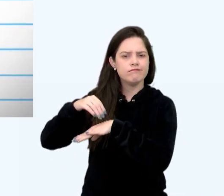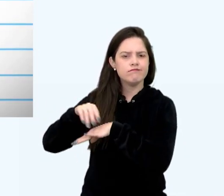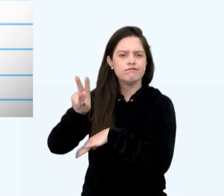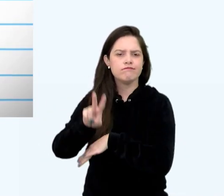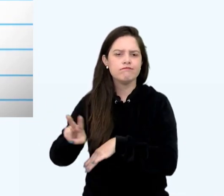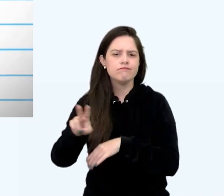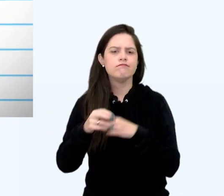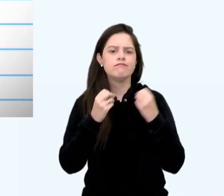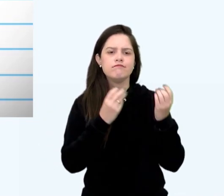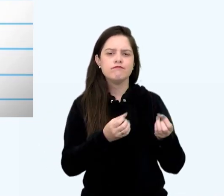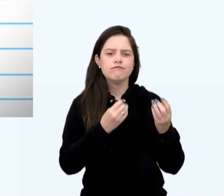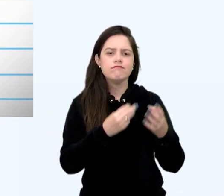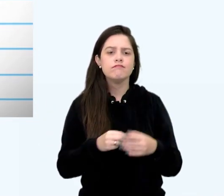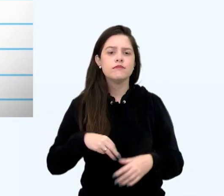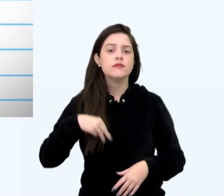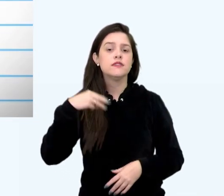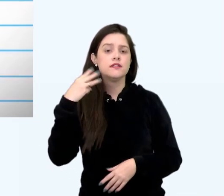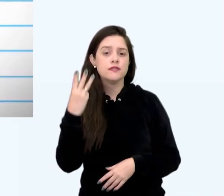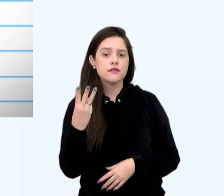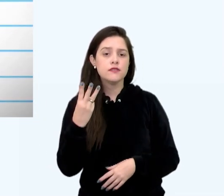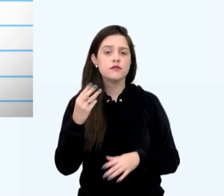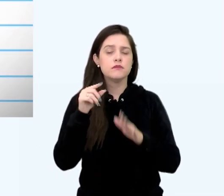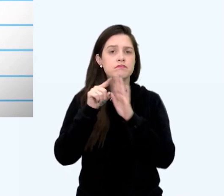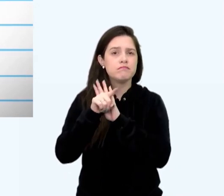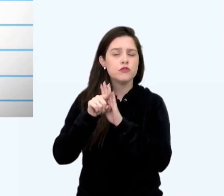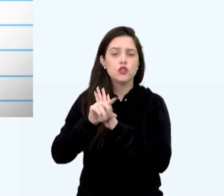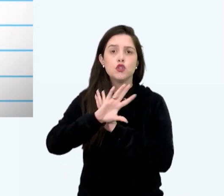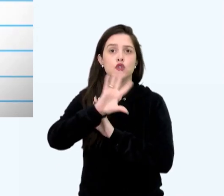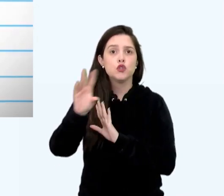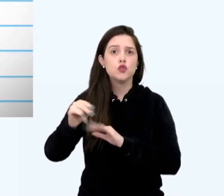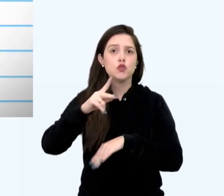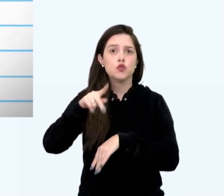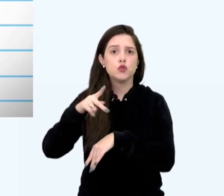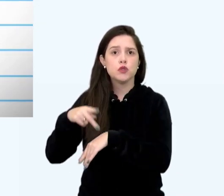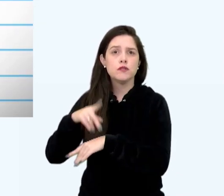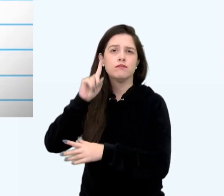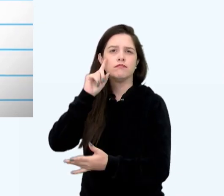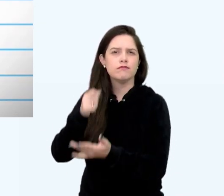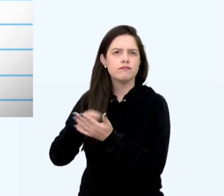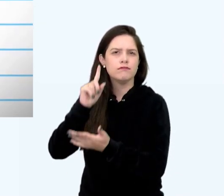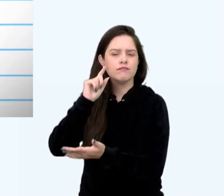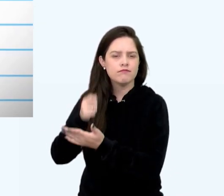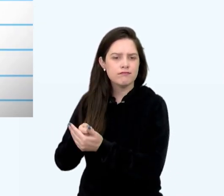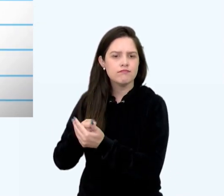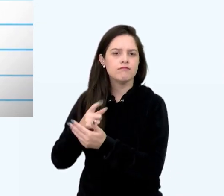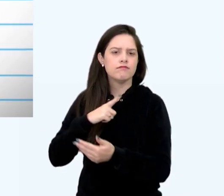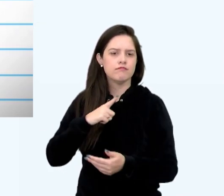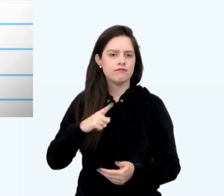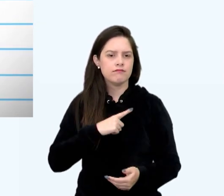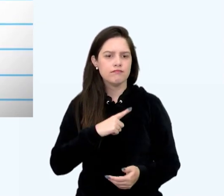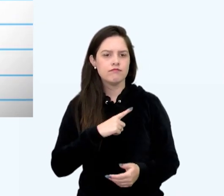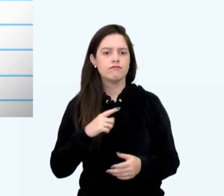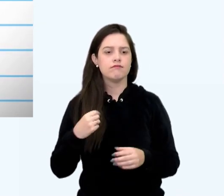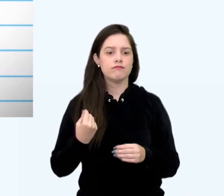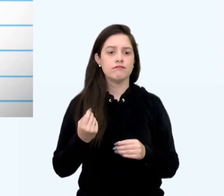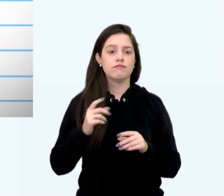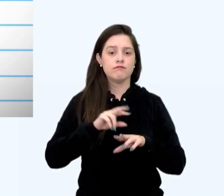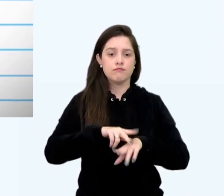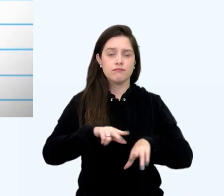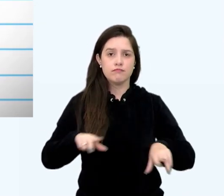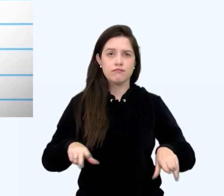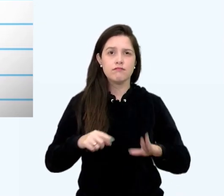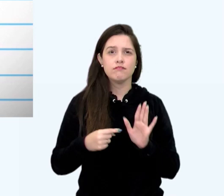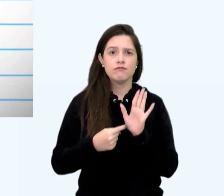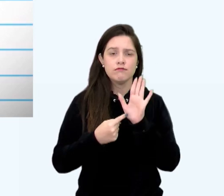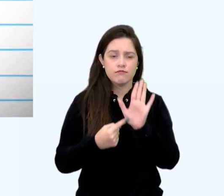a situação de emprego e renda em todo o país no trimestre terminado em cada mês, além dos resultados trimestrais que trazem também